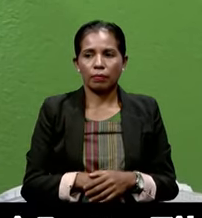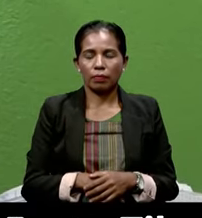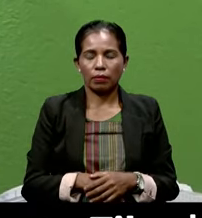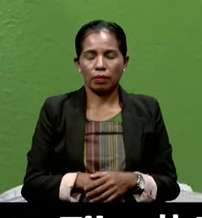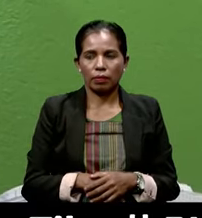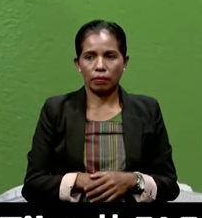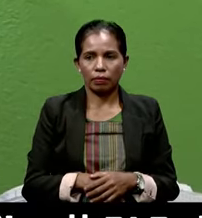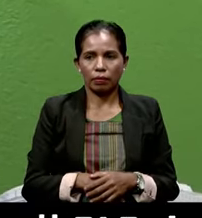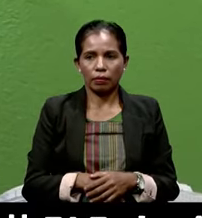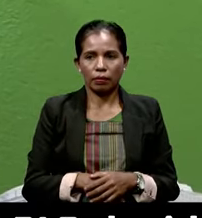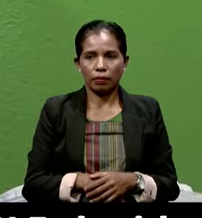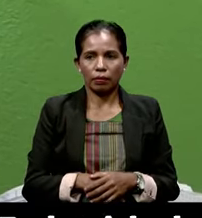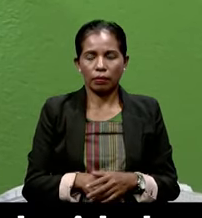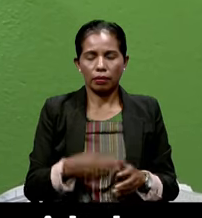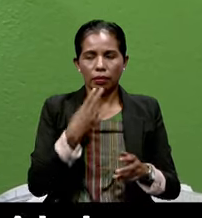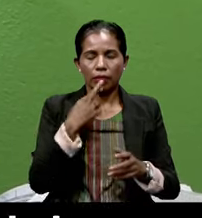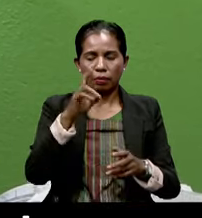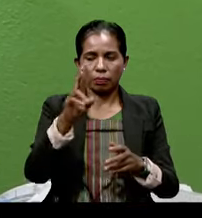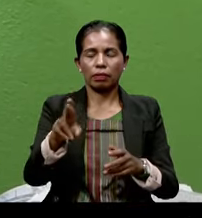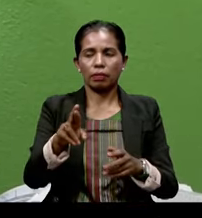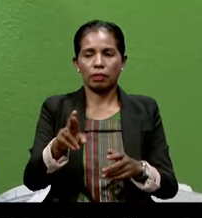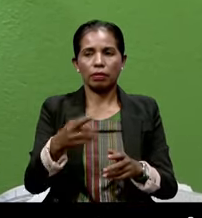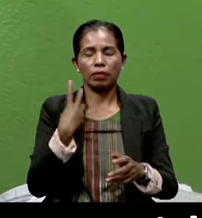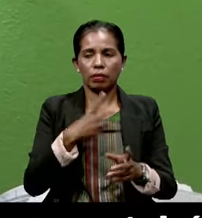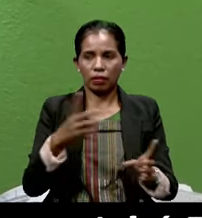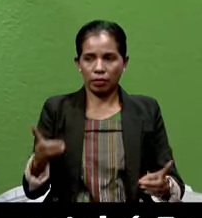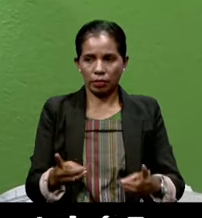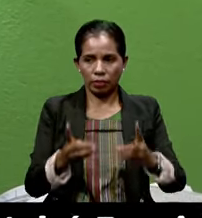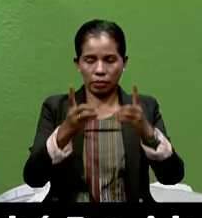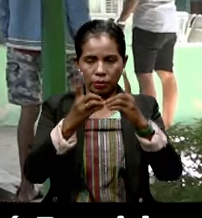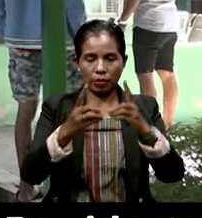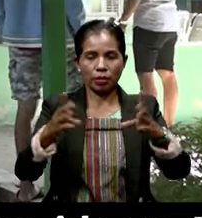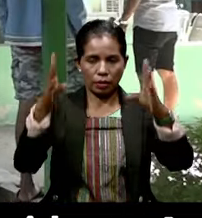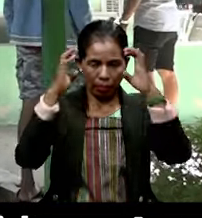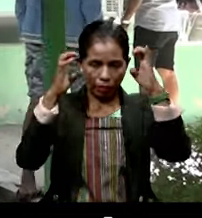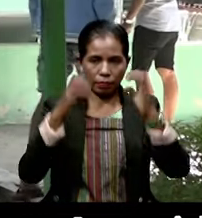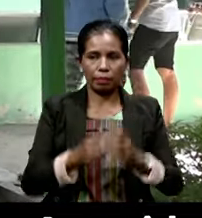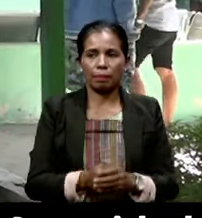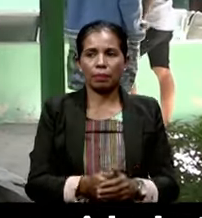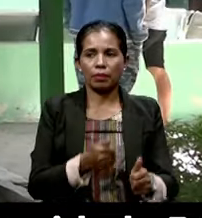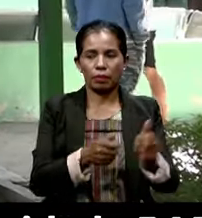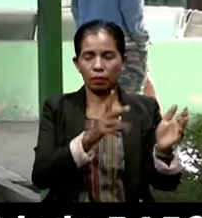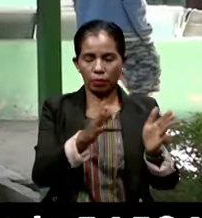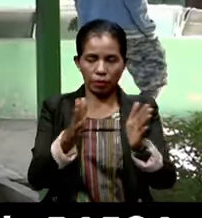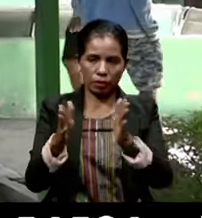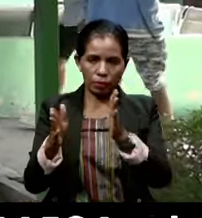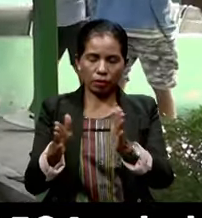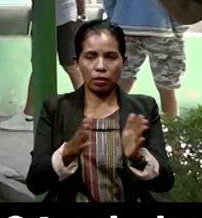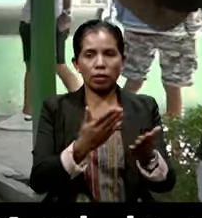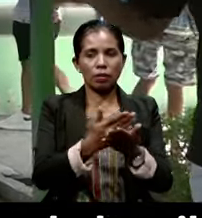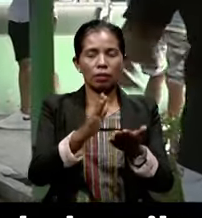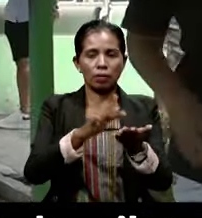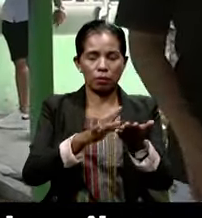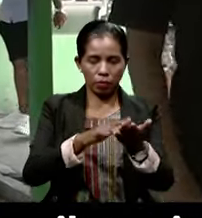responde ona situação malo ne ita enfrenta o carácter emergência. Tuir plano, processo sa aimoruk ne se